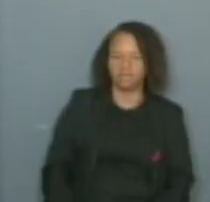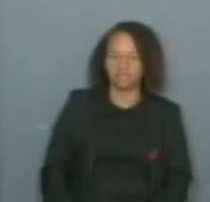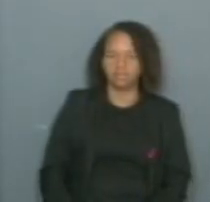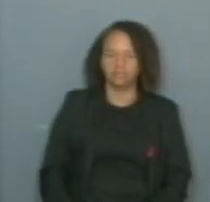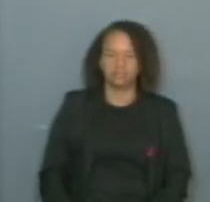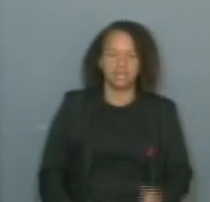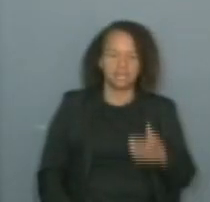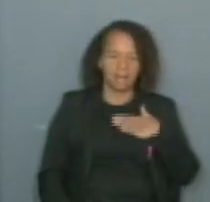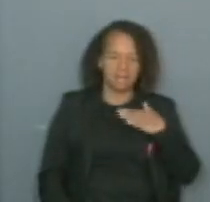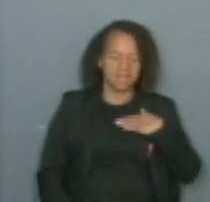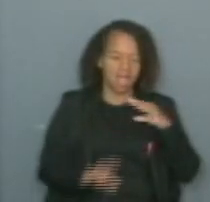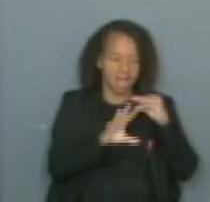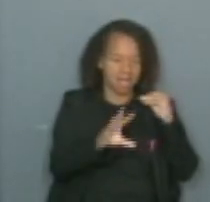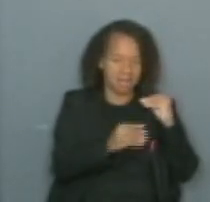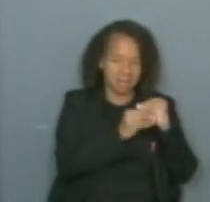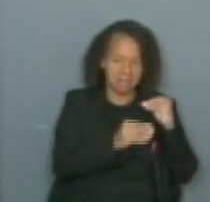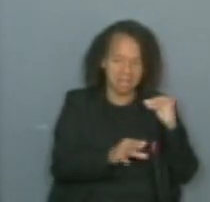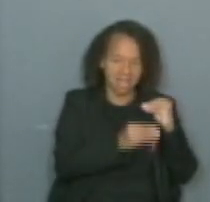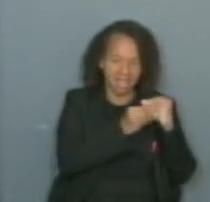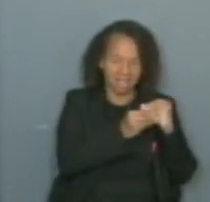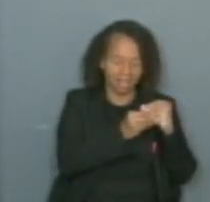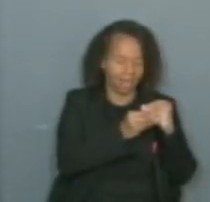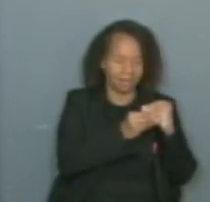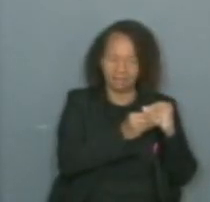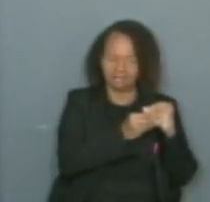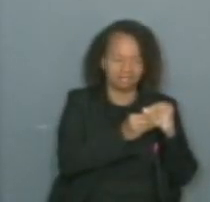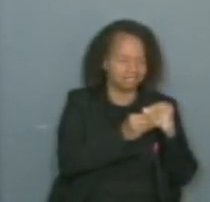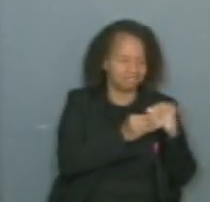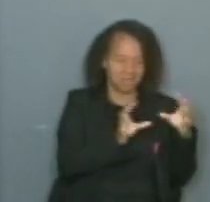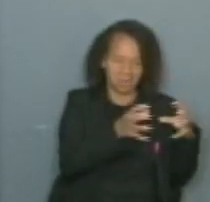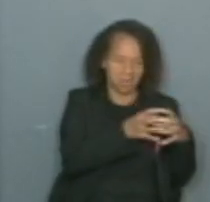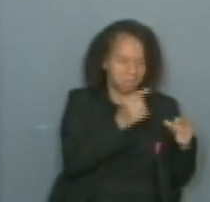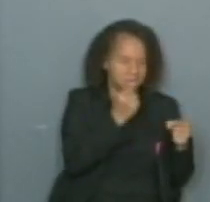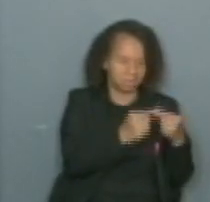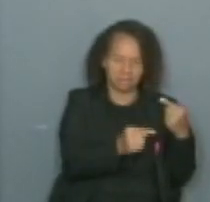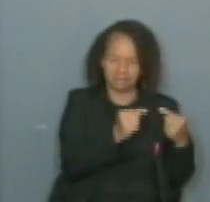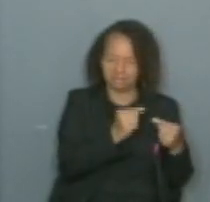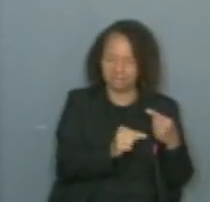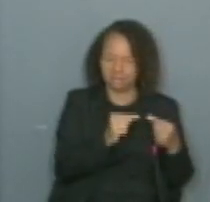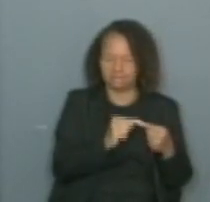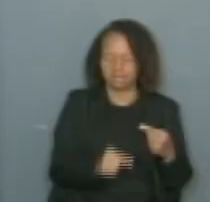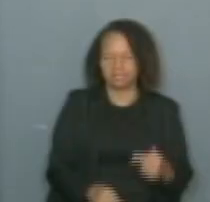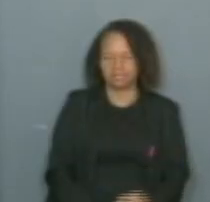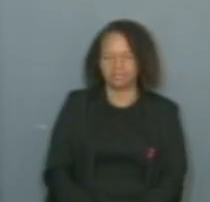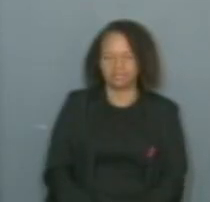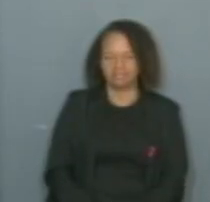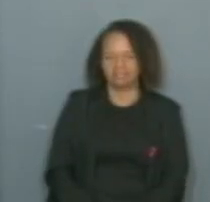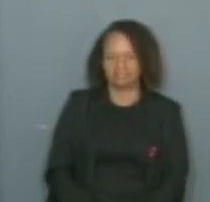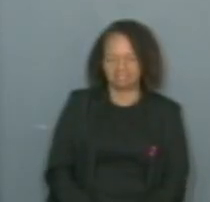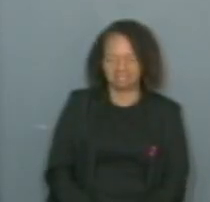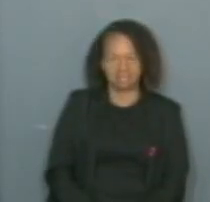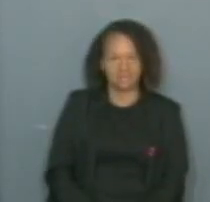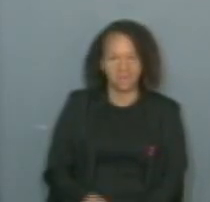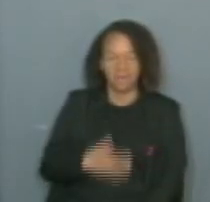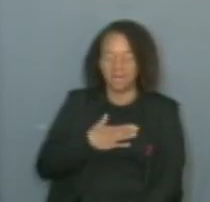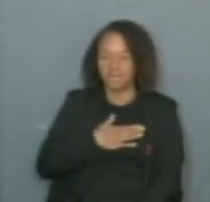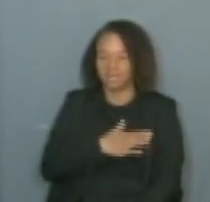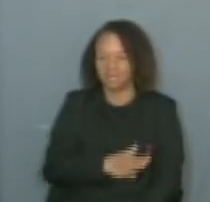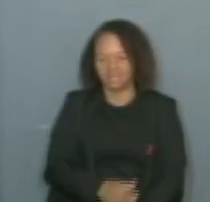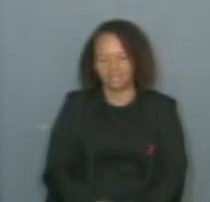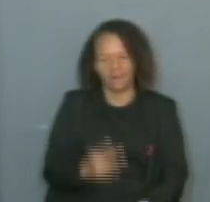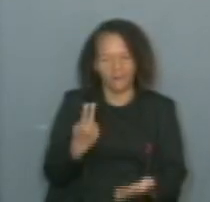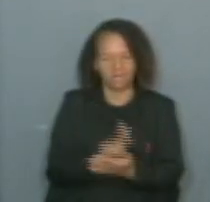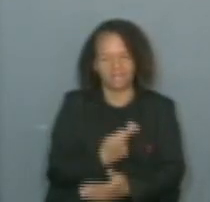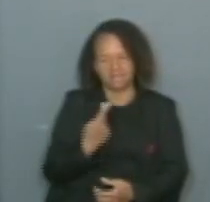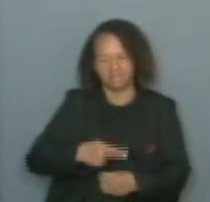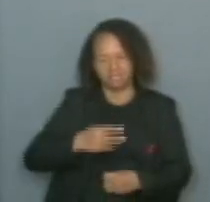as minhas emendas, que têm igual teor, as comissões rejeitam. É uma coisa absurda o que acontece